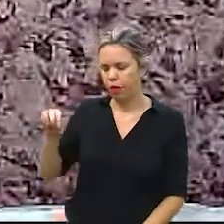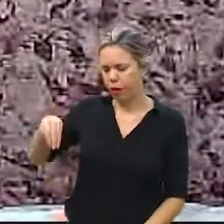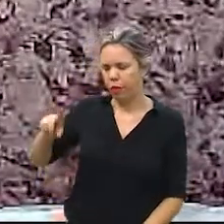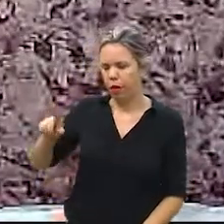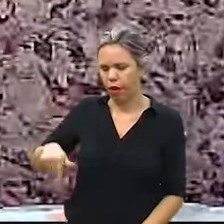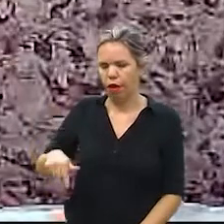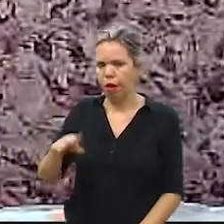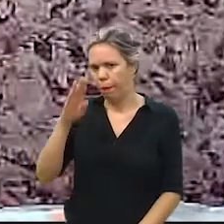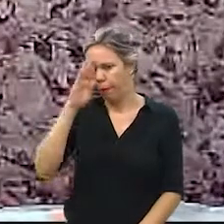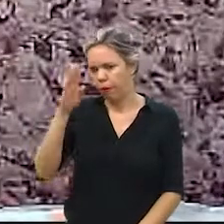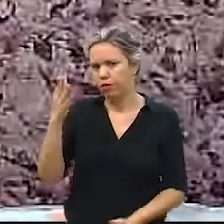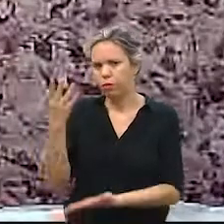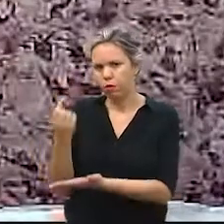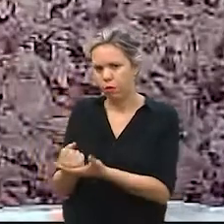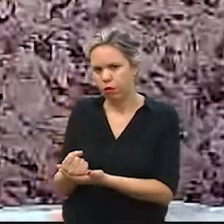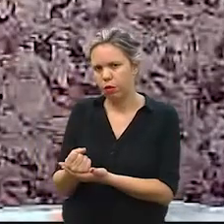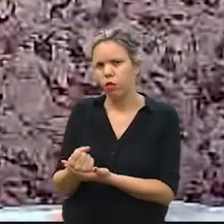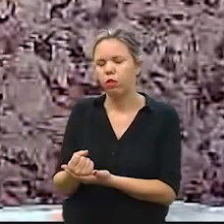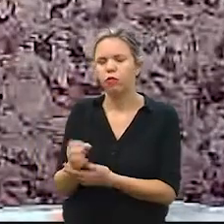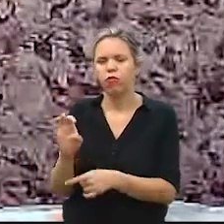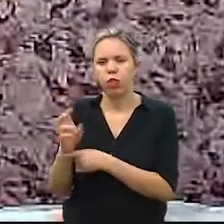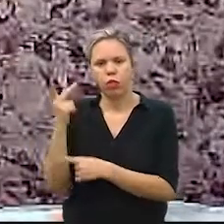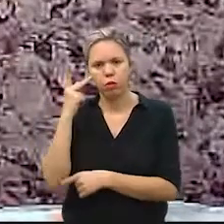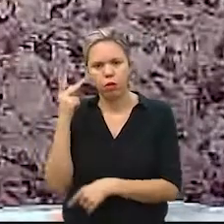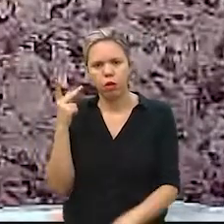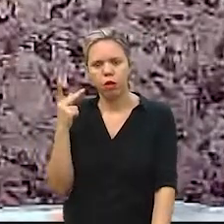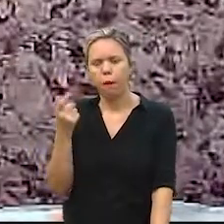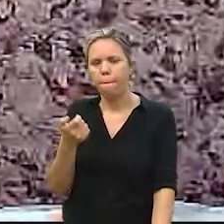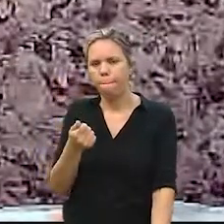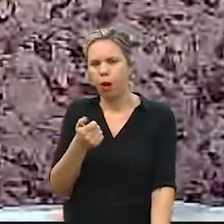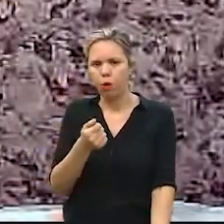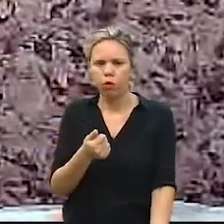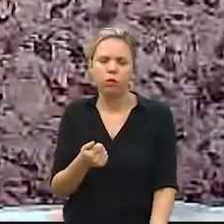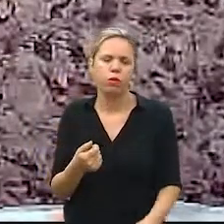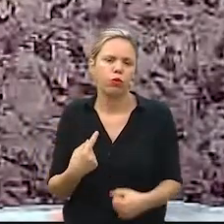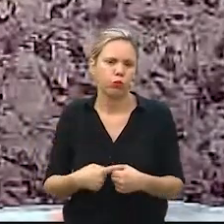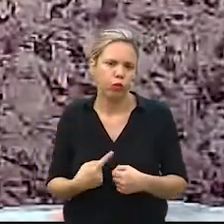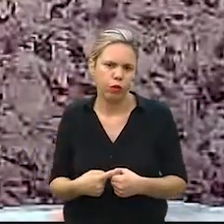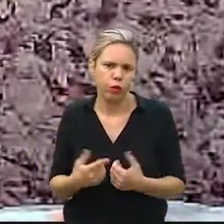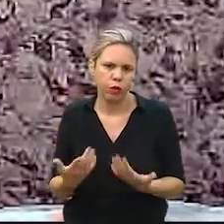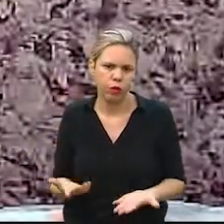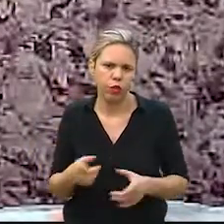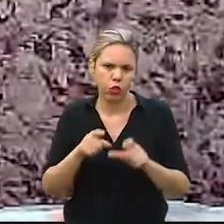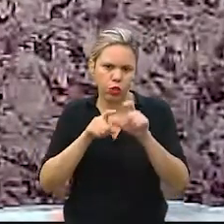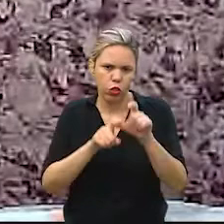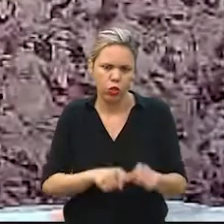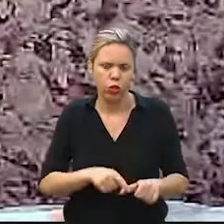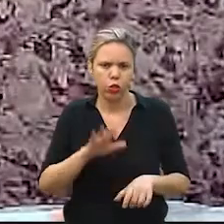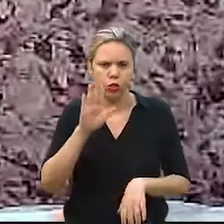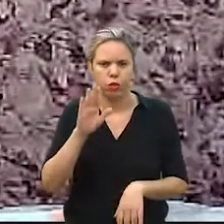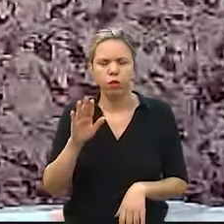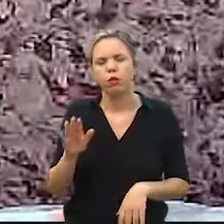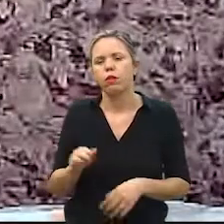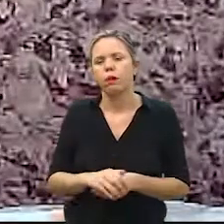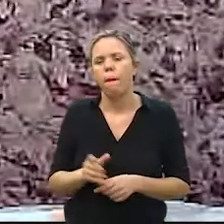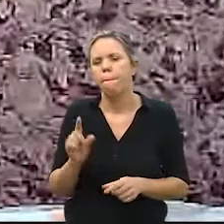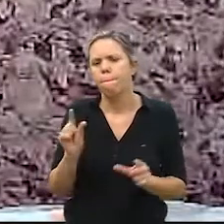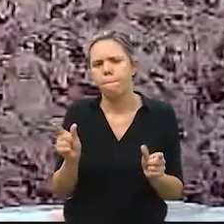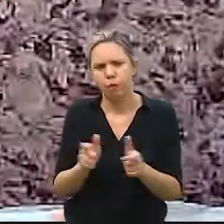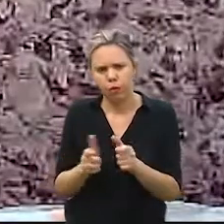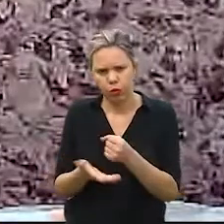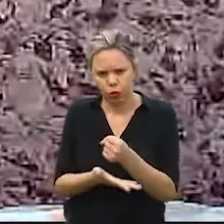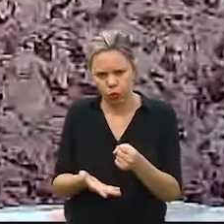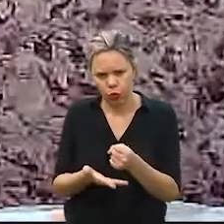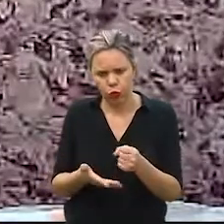a principal receita. No estado de São Paulo, poucos são os municípios que dependem mais de FPM, são os pequenos